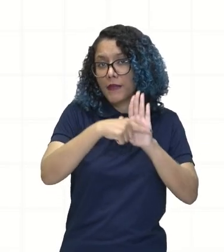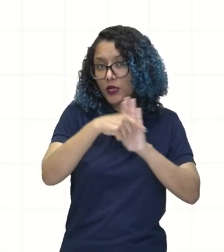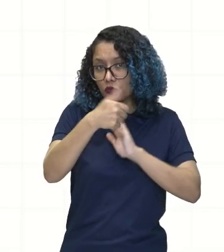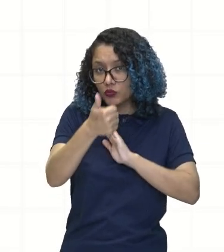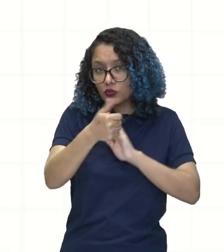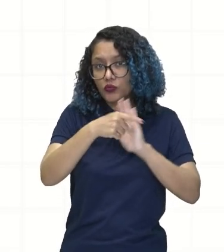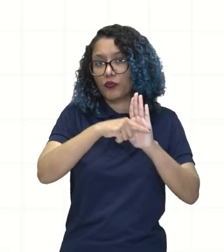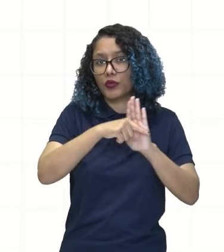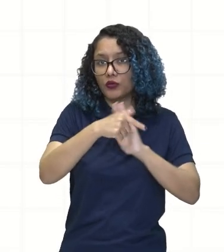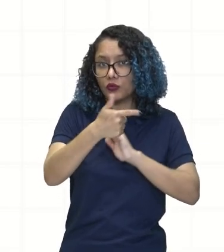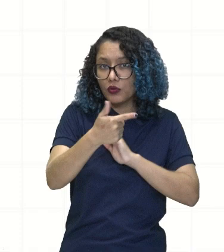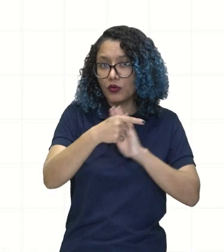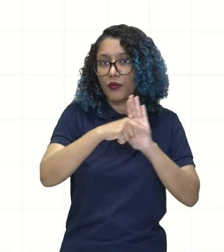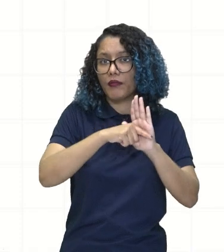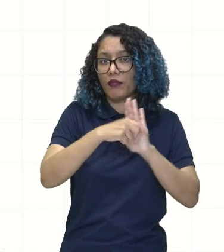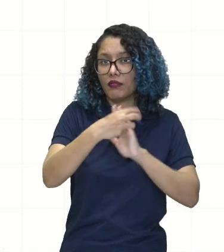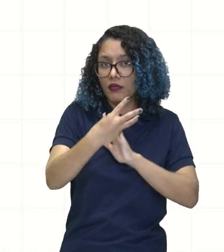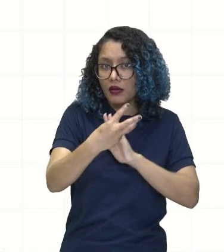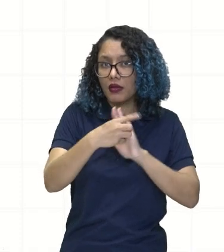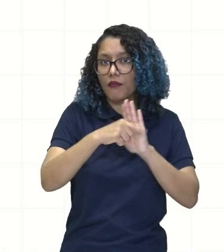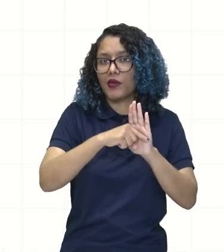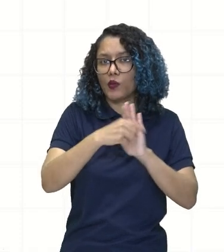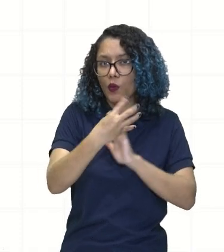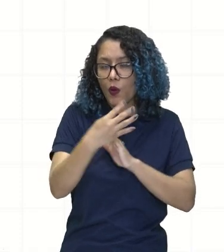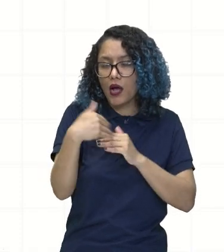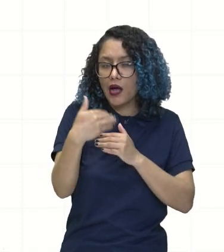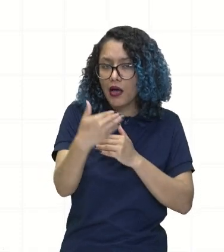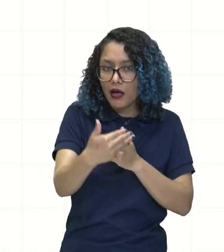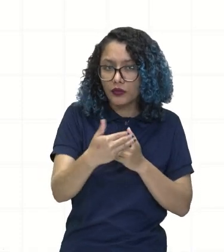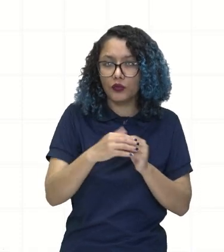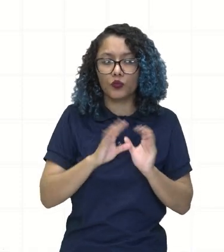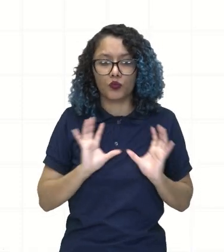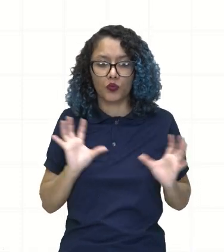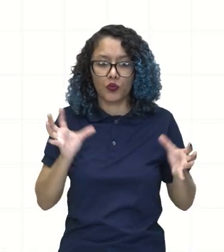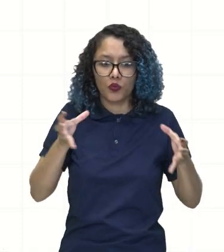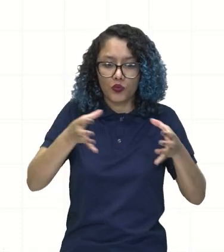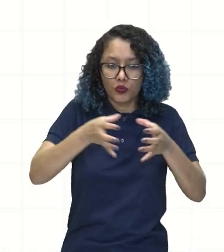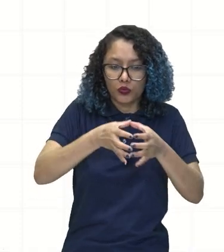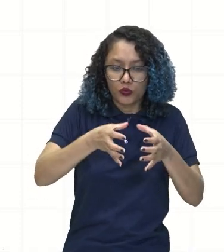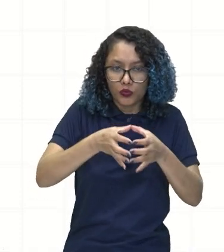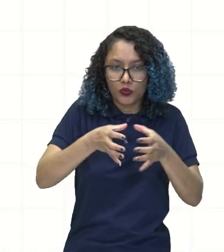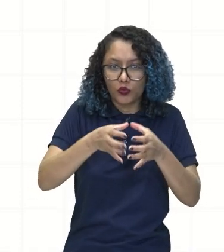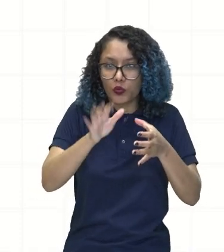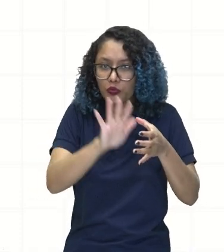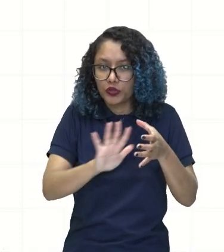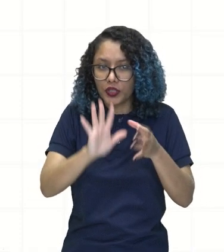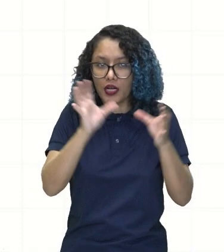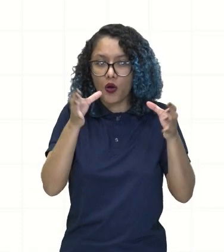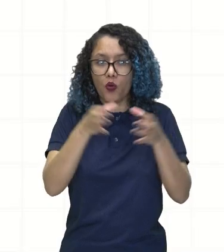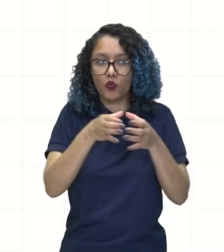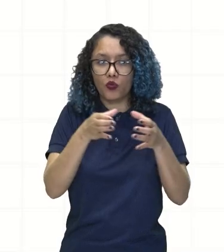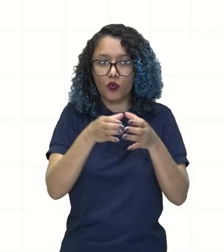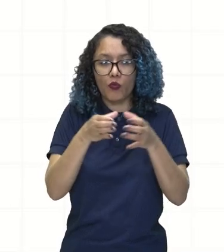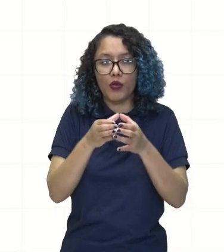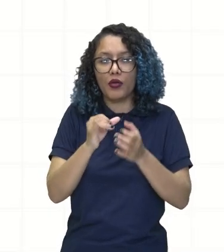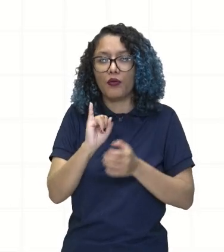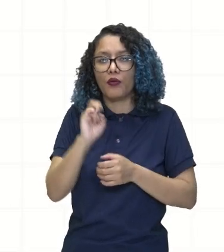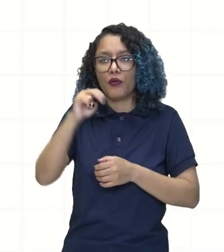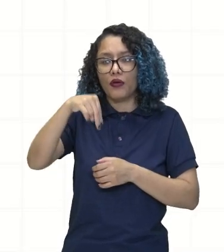3, menos 4, menos 5. E isso vai formar o quê? Os nossos números